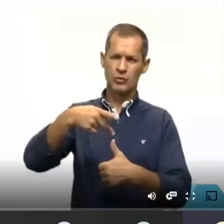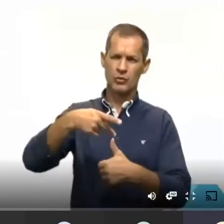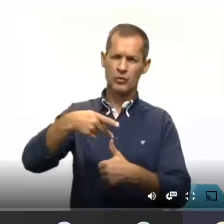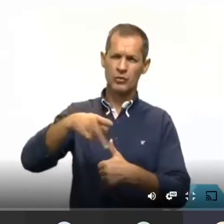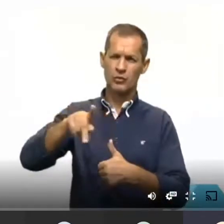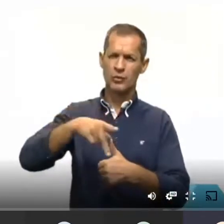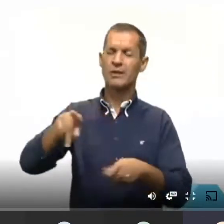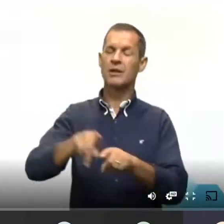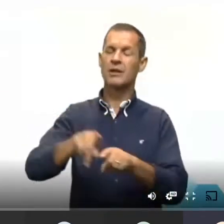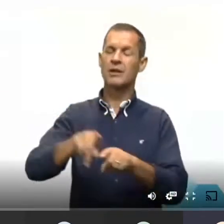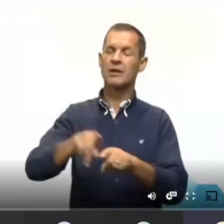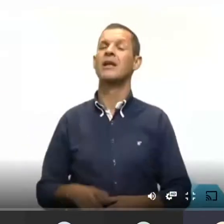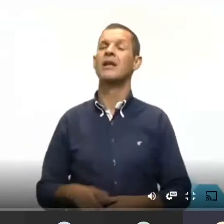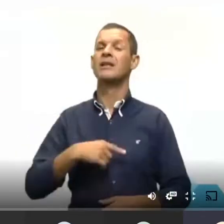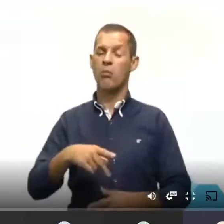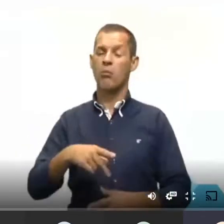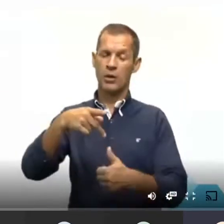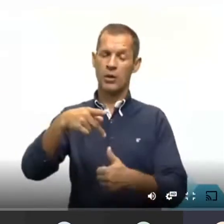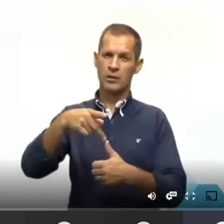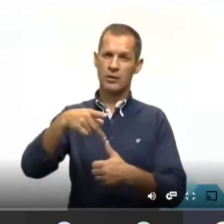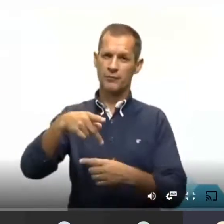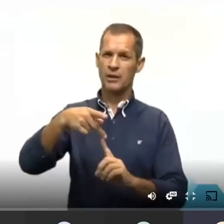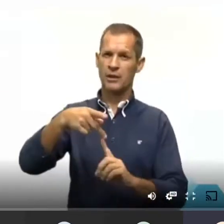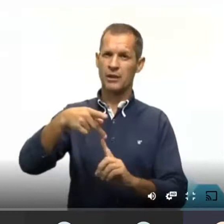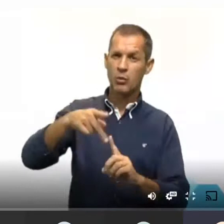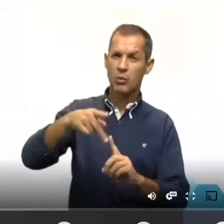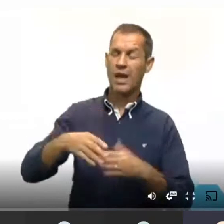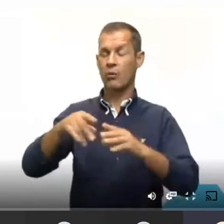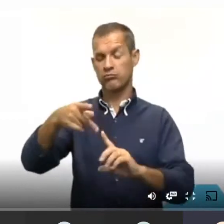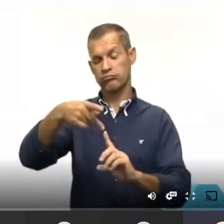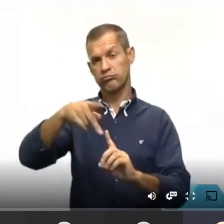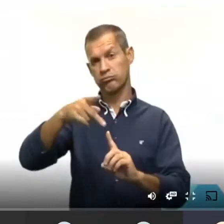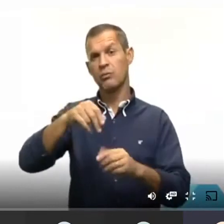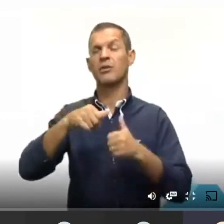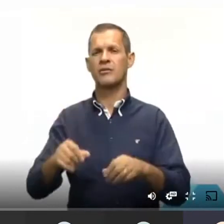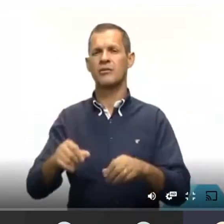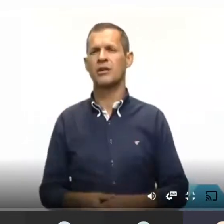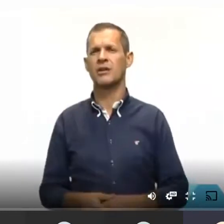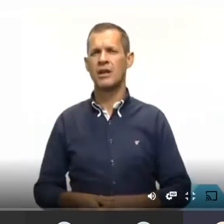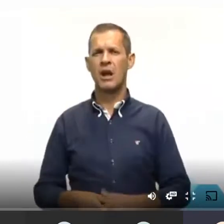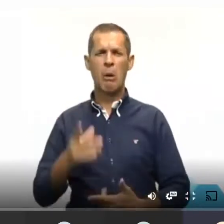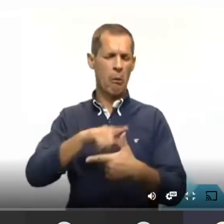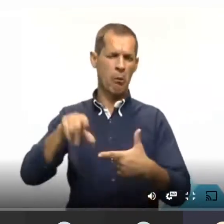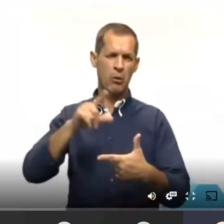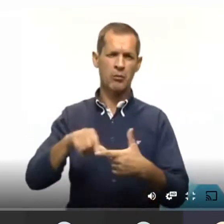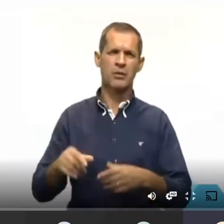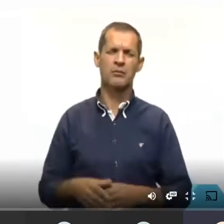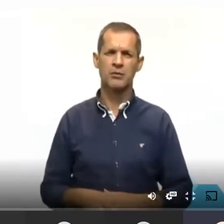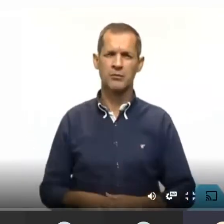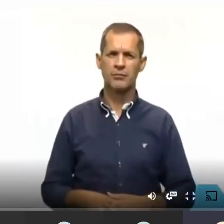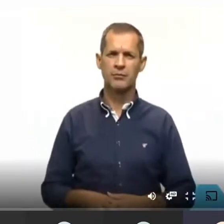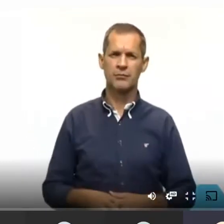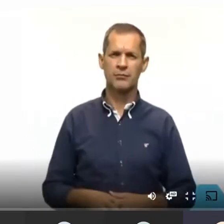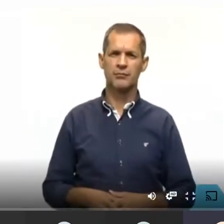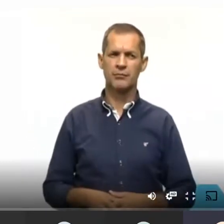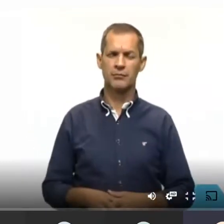você tem uma diminuição na produção de proteínas. Então, o transporte, ele fica prejudicado,